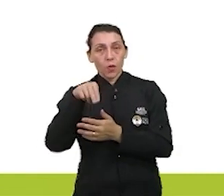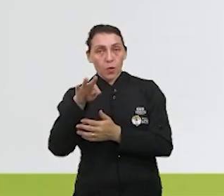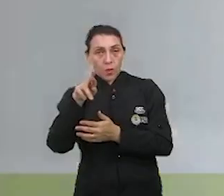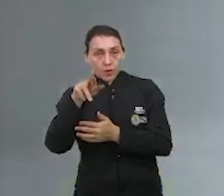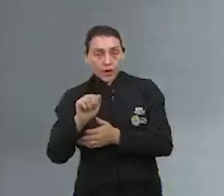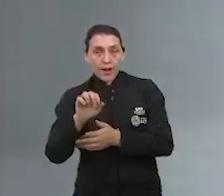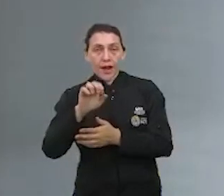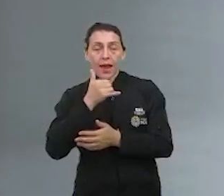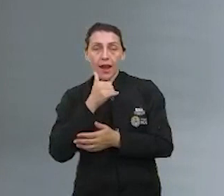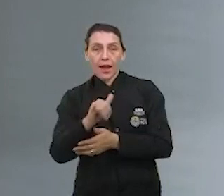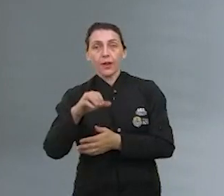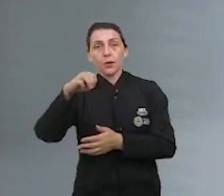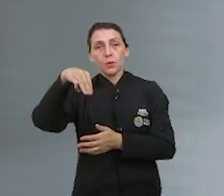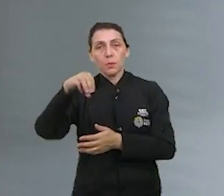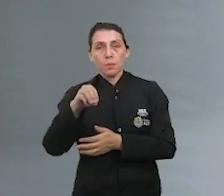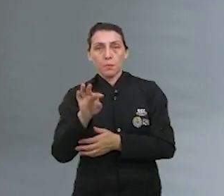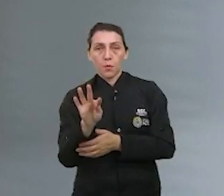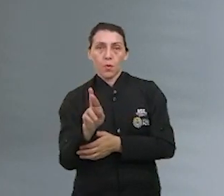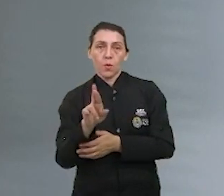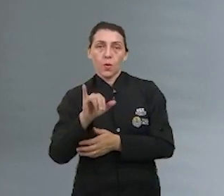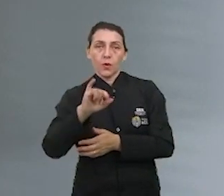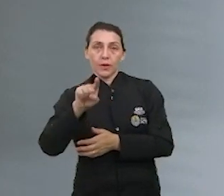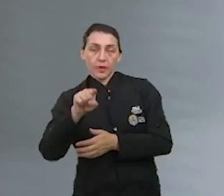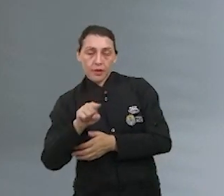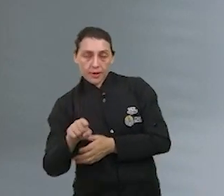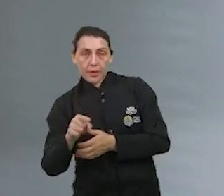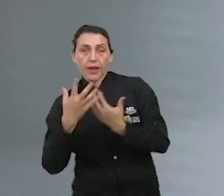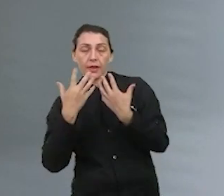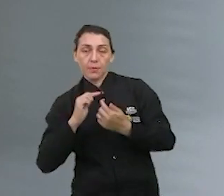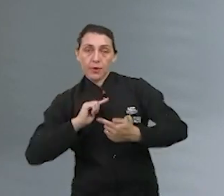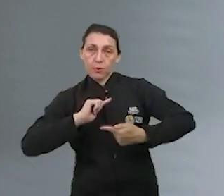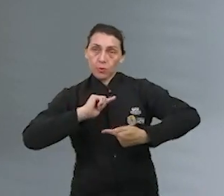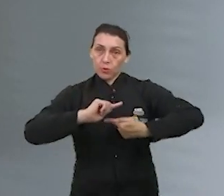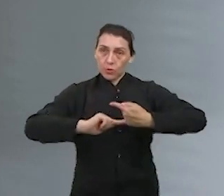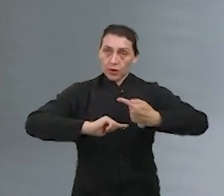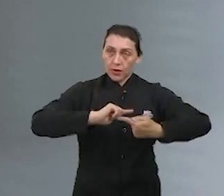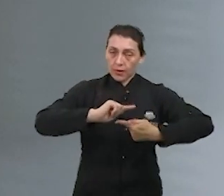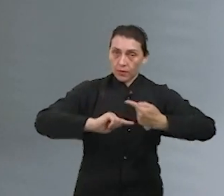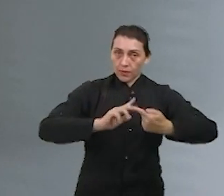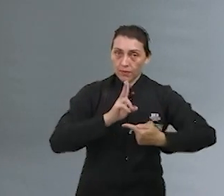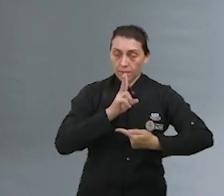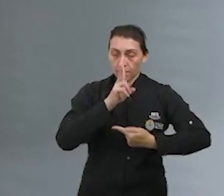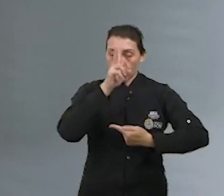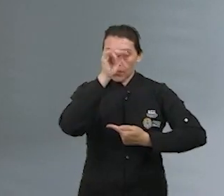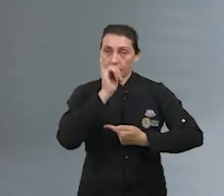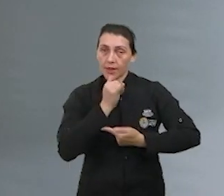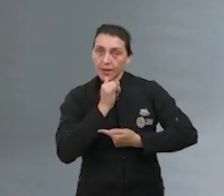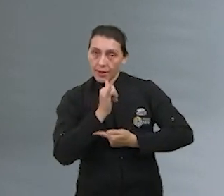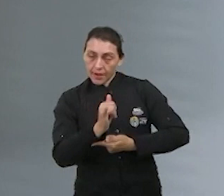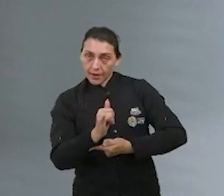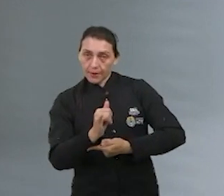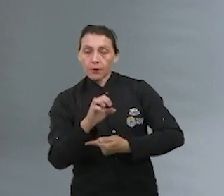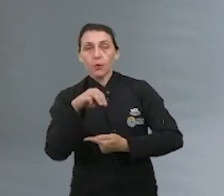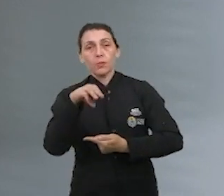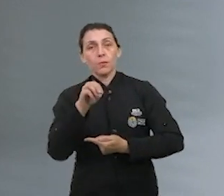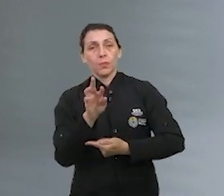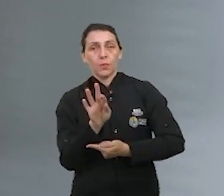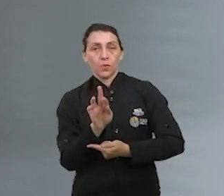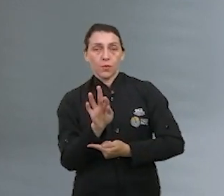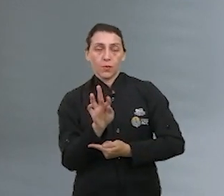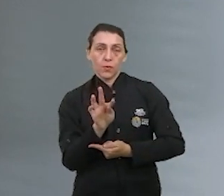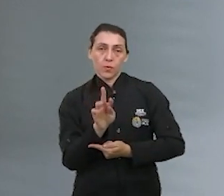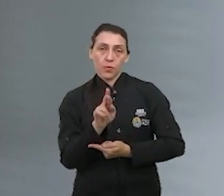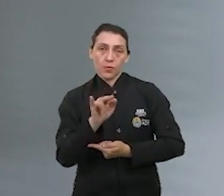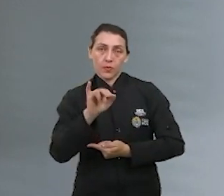está recebendo do gerador, que é da FEM, da força eletromotriz, ela está recebendo